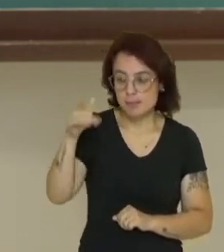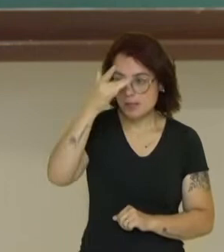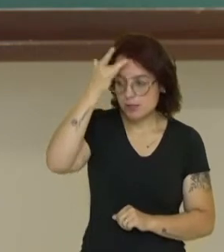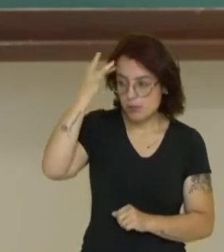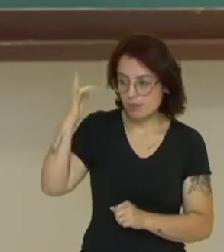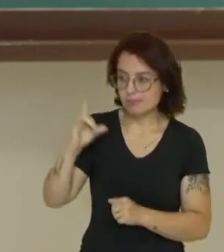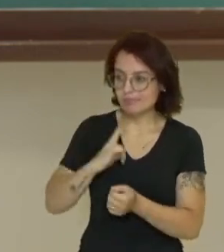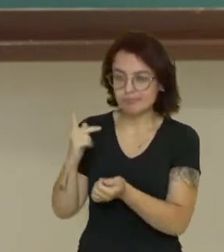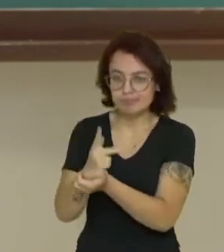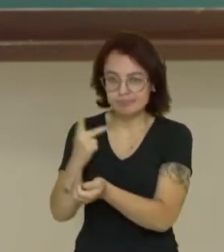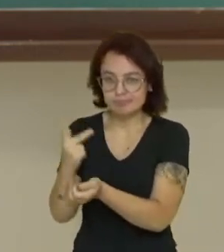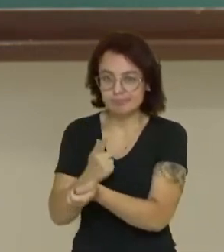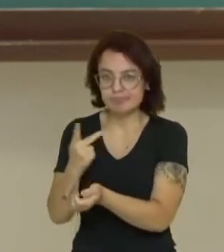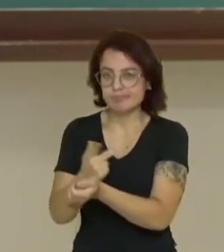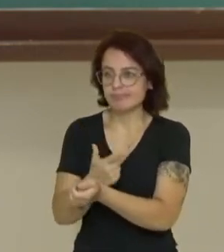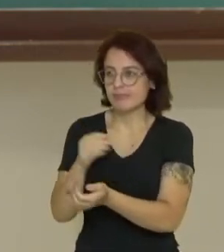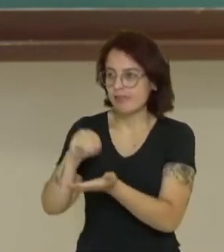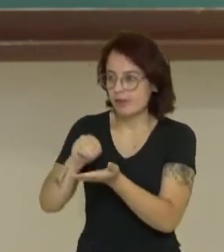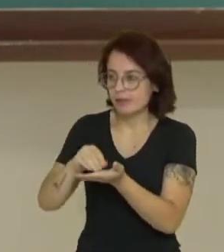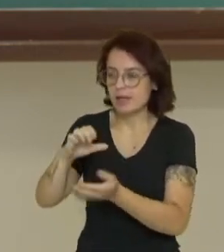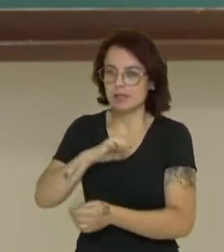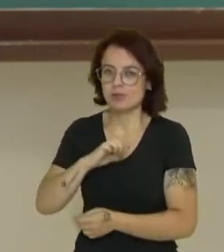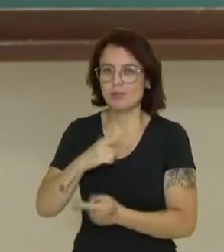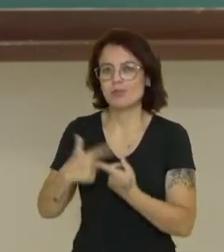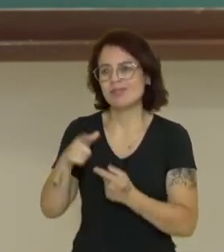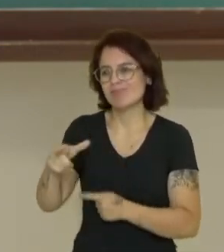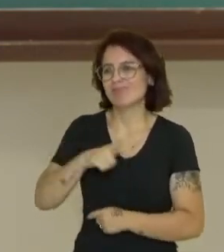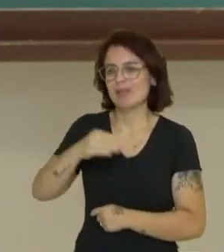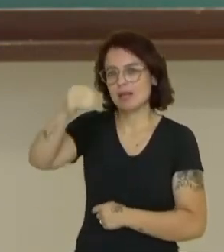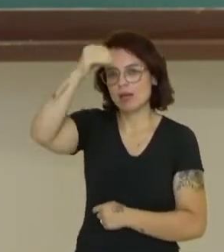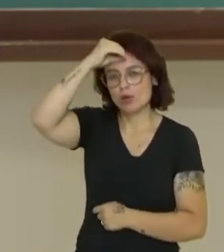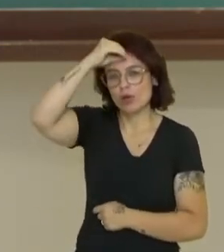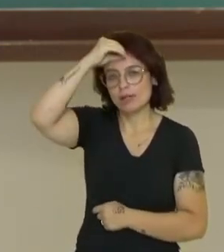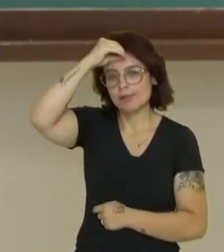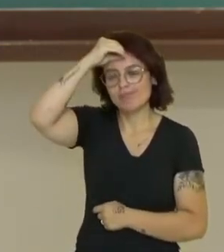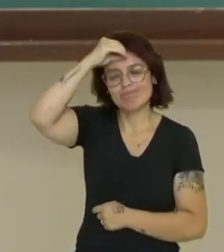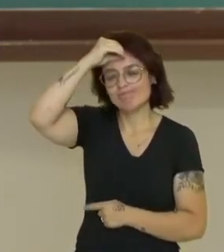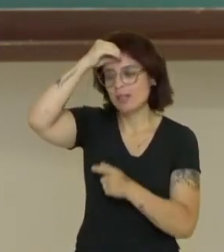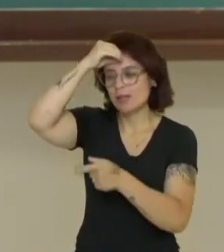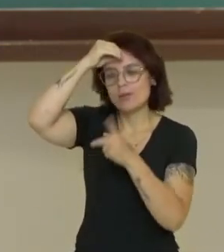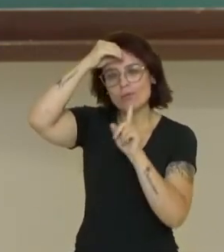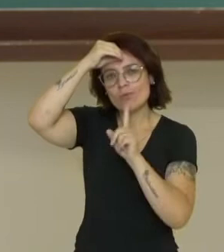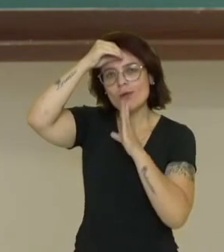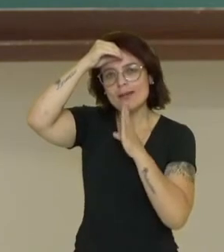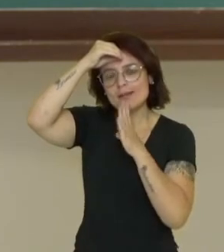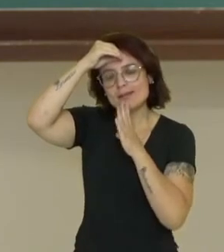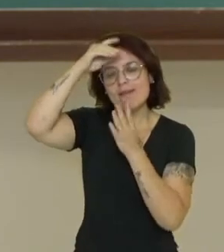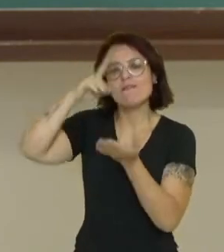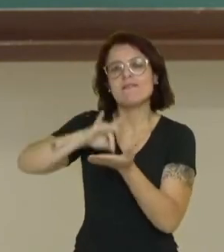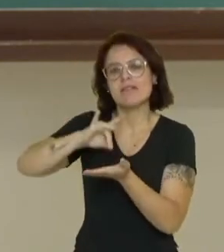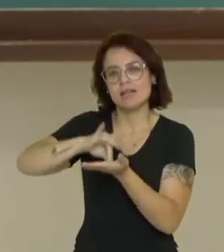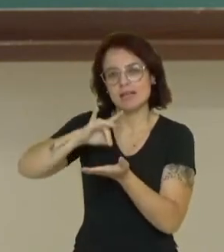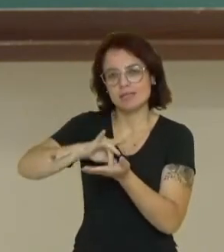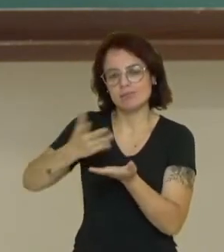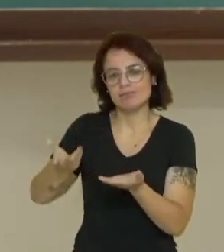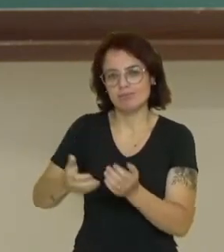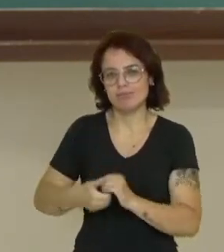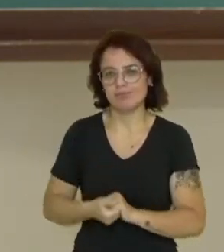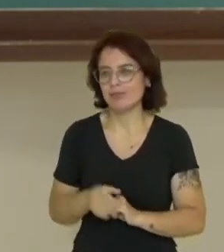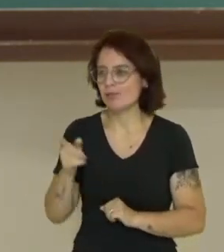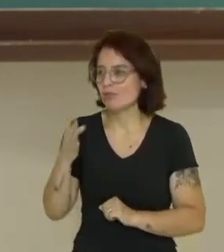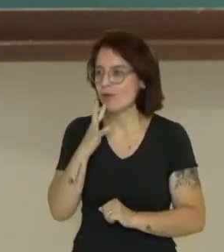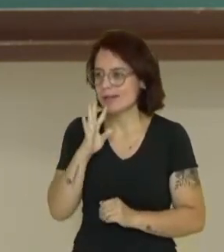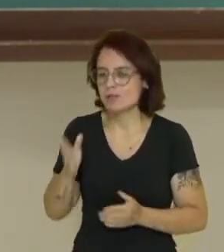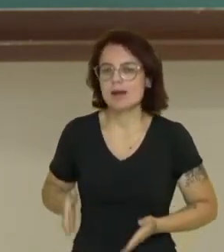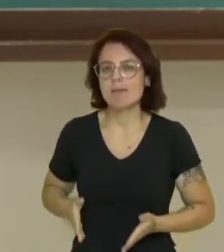maneira incorreta, antiética, é ignorante, no sentido de ele não conhece o caminho correto,